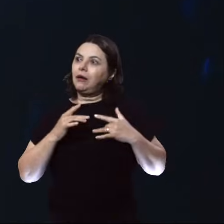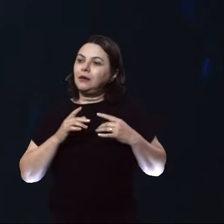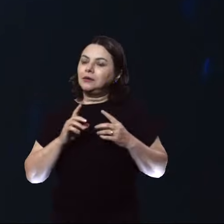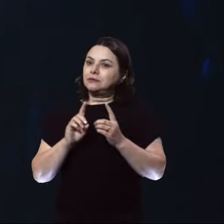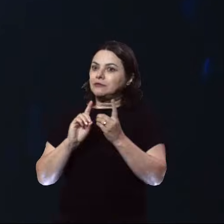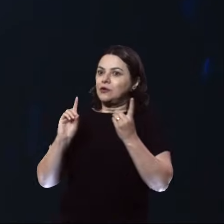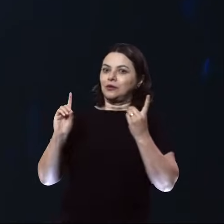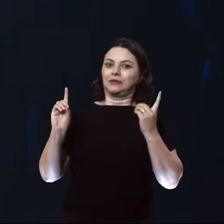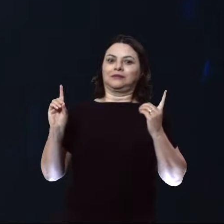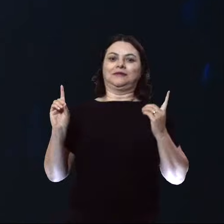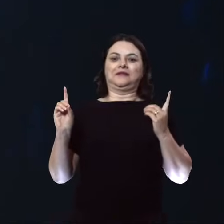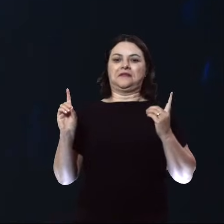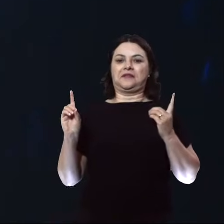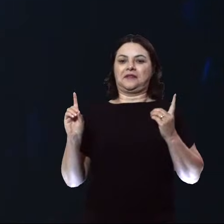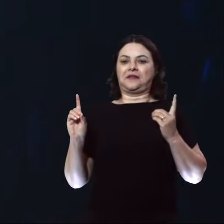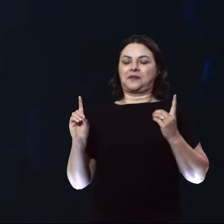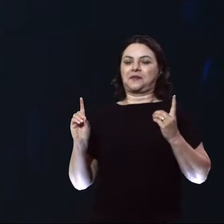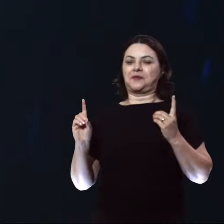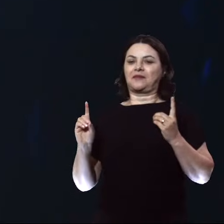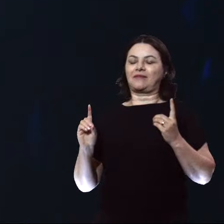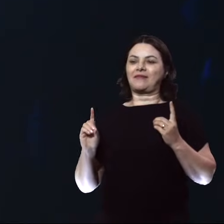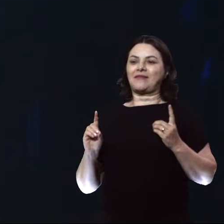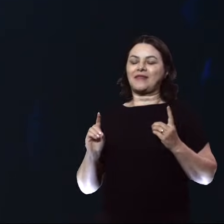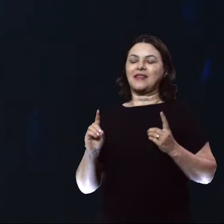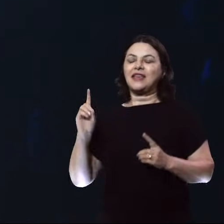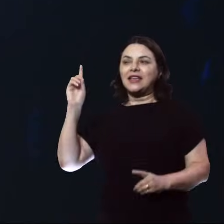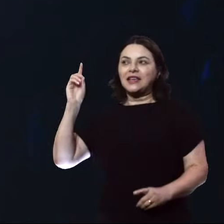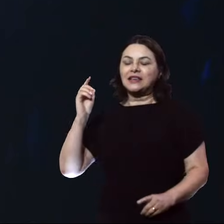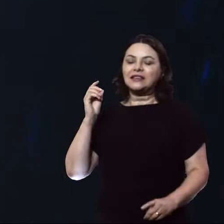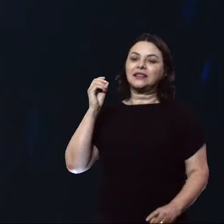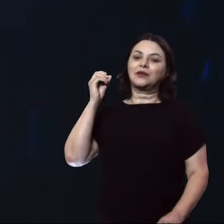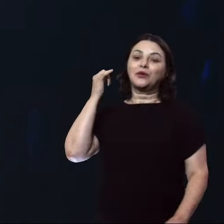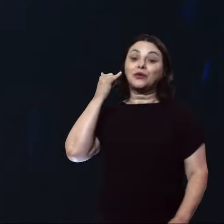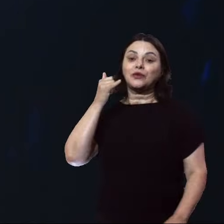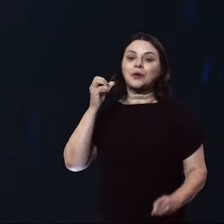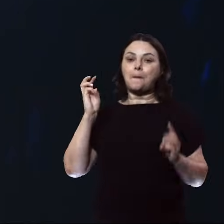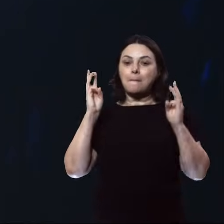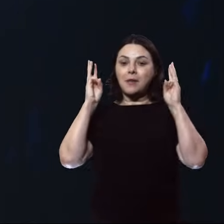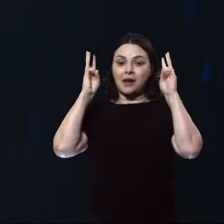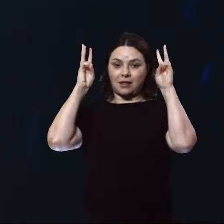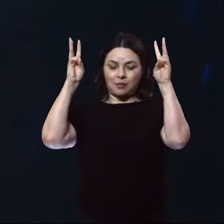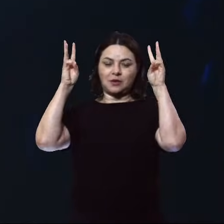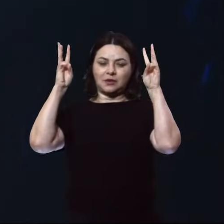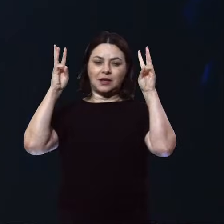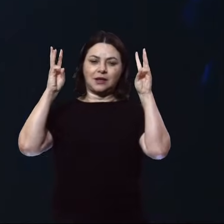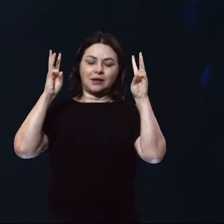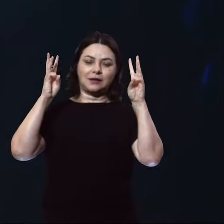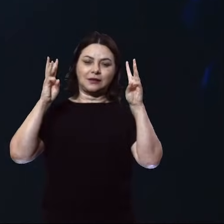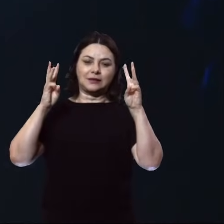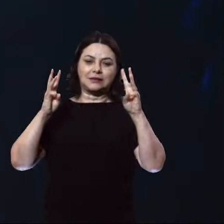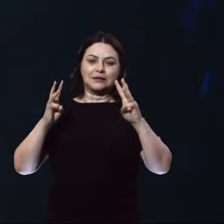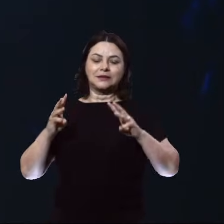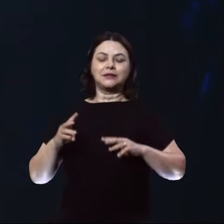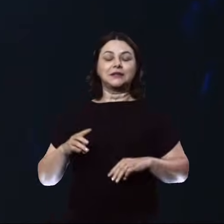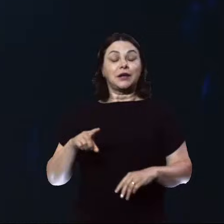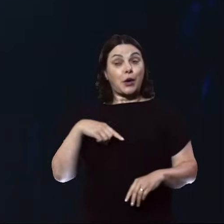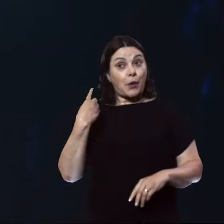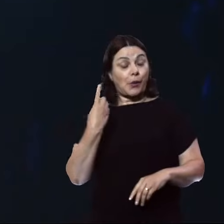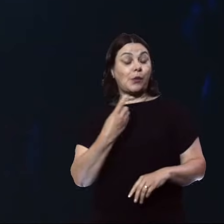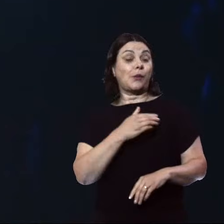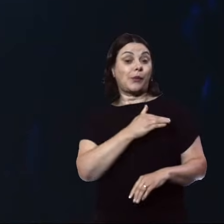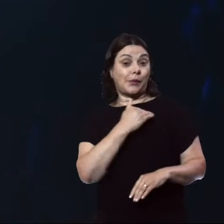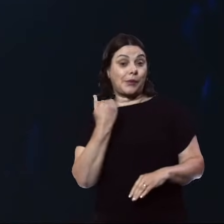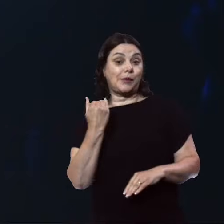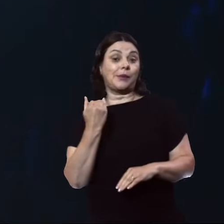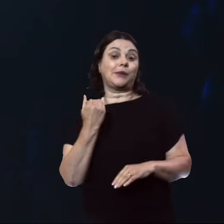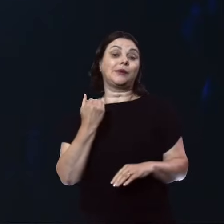disseram a Moisés: fale-nos você e ouviremos. Porém não fale Deus conosco, para que não morramos. O